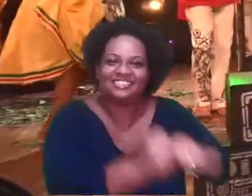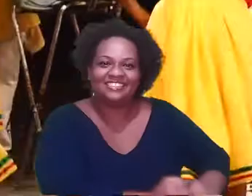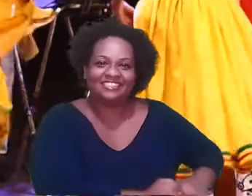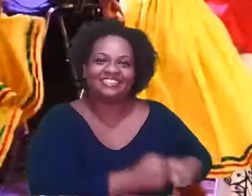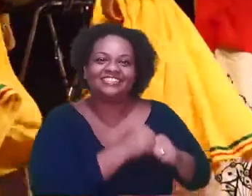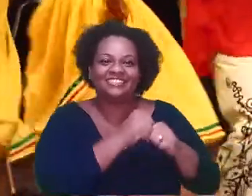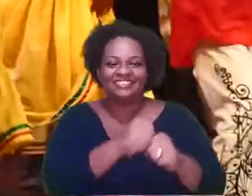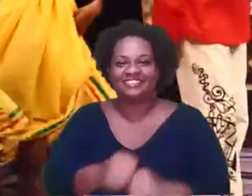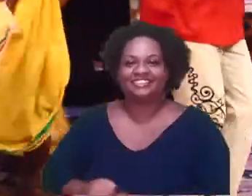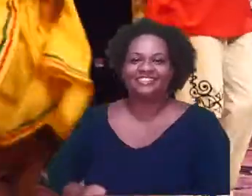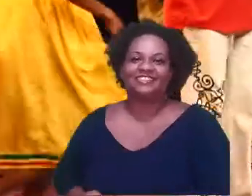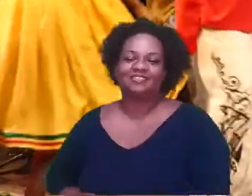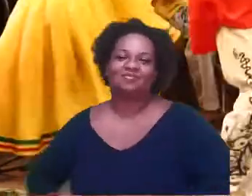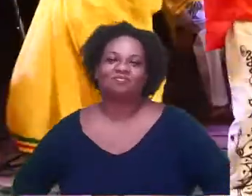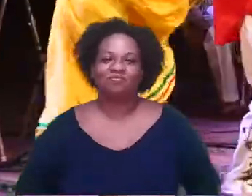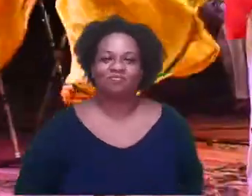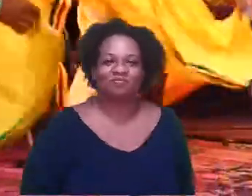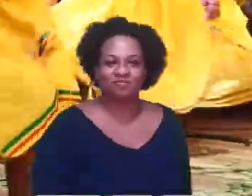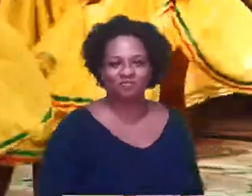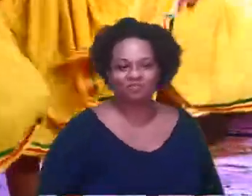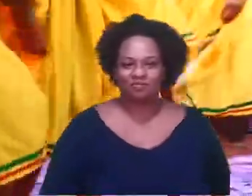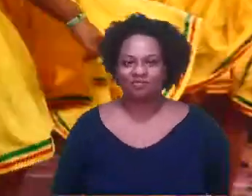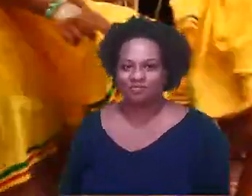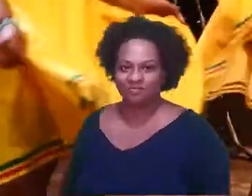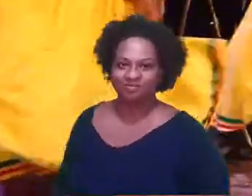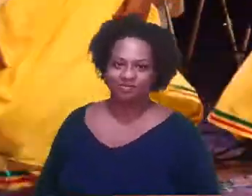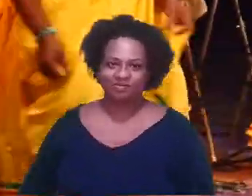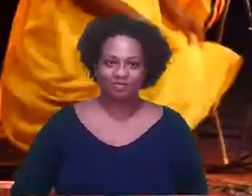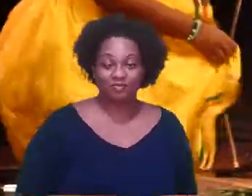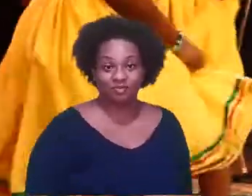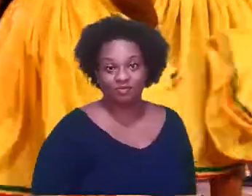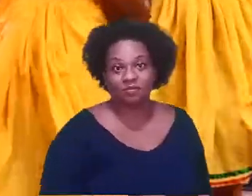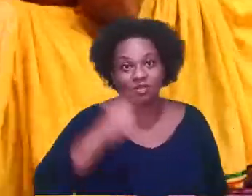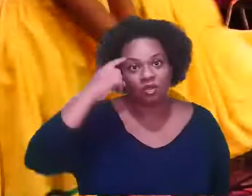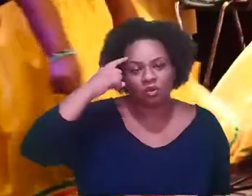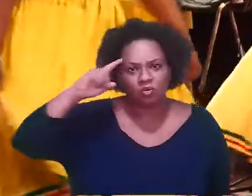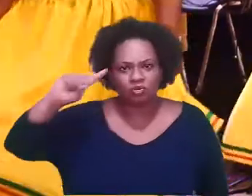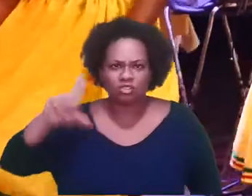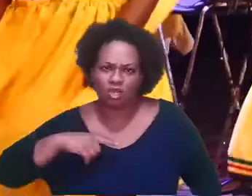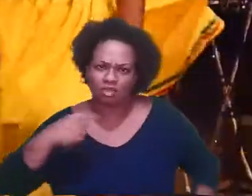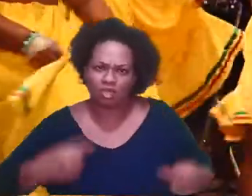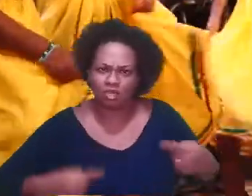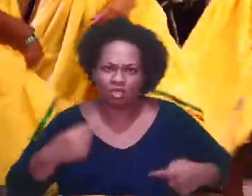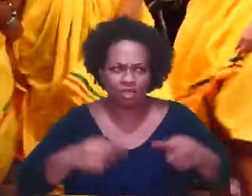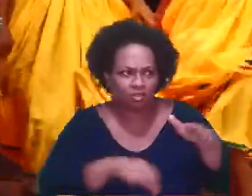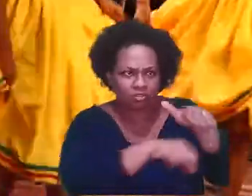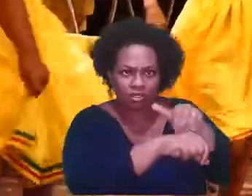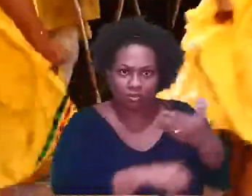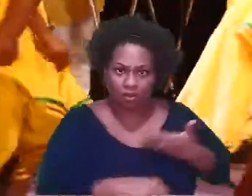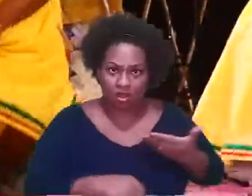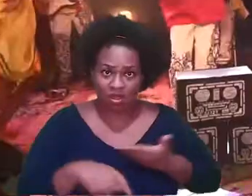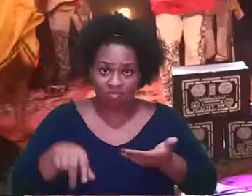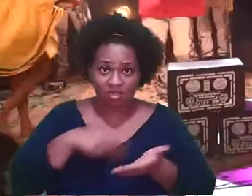Reis. Ela não trata, não tempera o meu peixe, mesmo que ela me deixa, vou pro coco vadear. Um dia desse pra fazer guerra comigo, chamou o amigo e foi pro forró